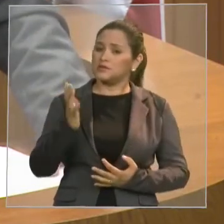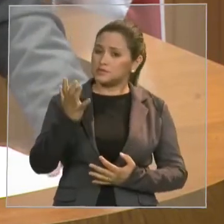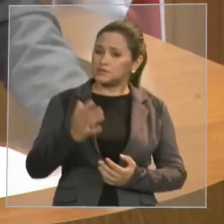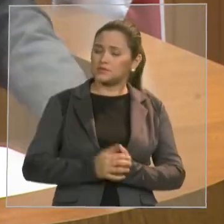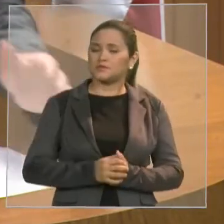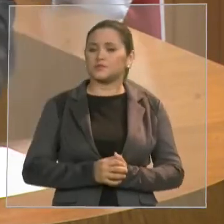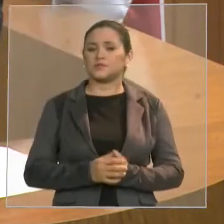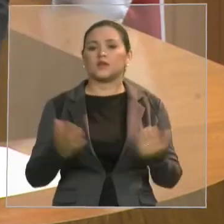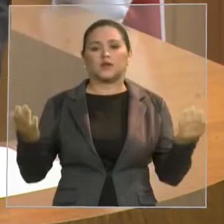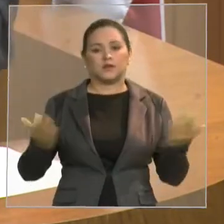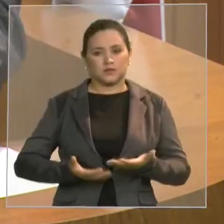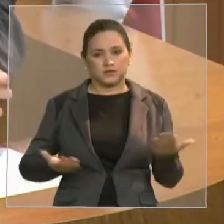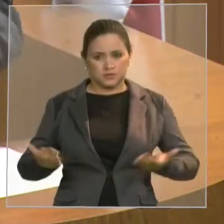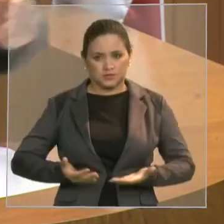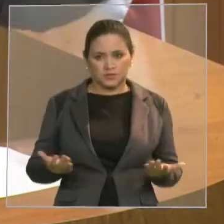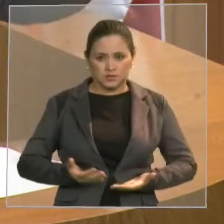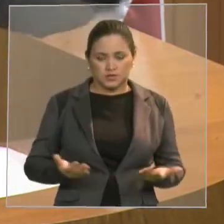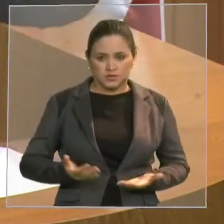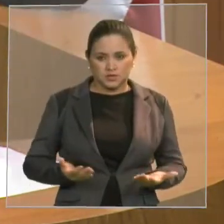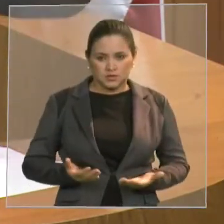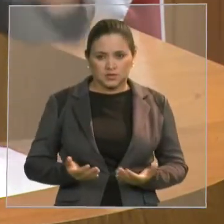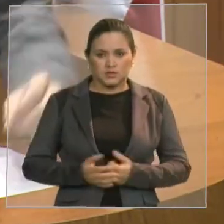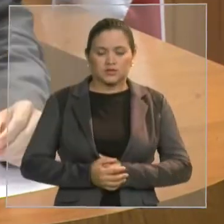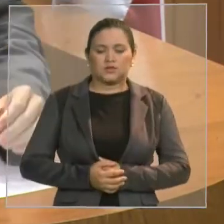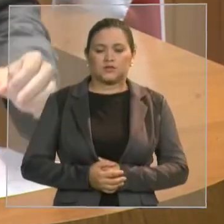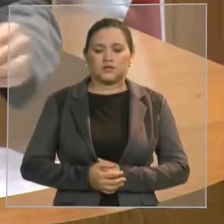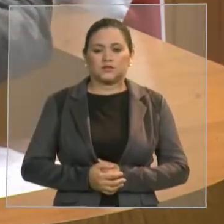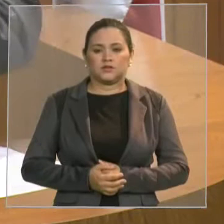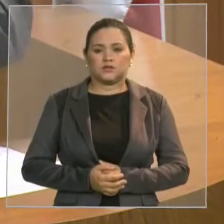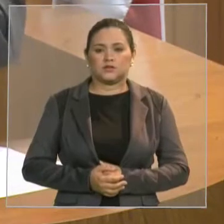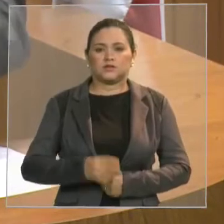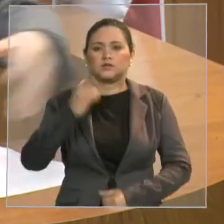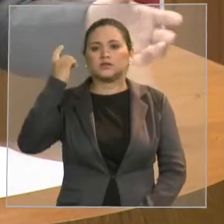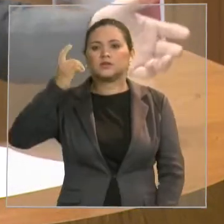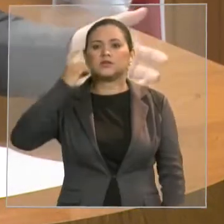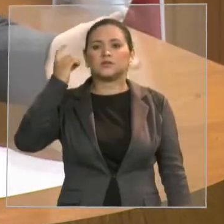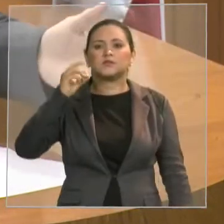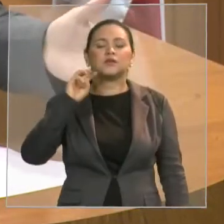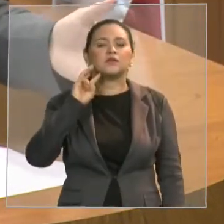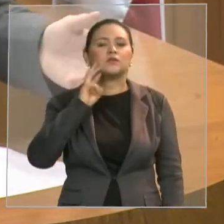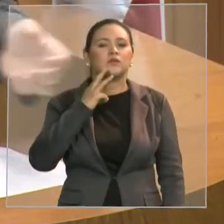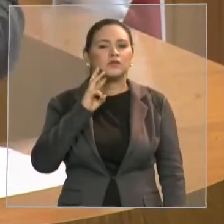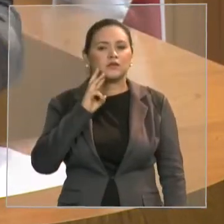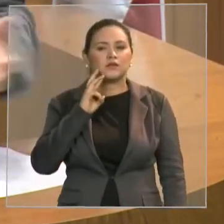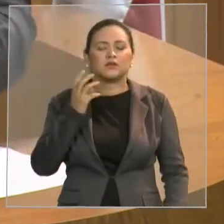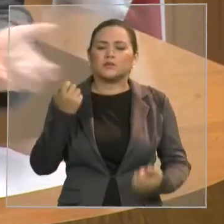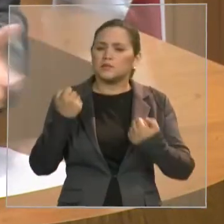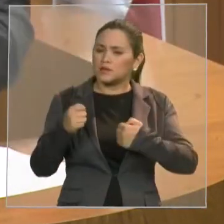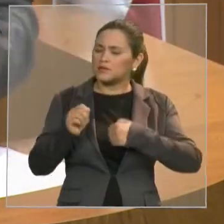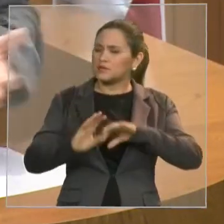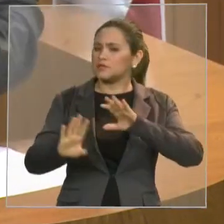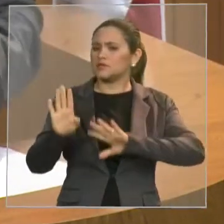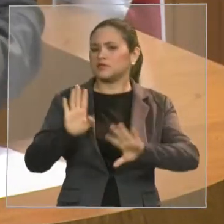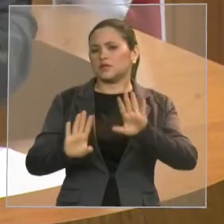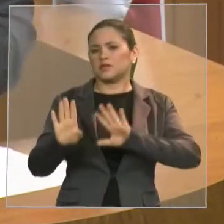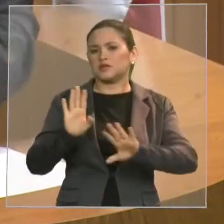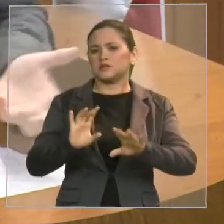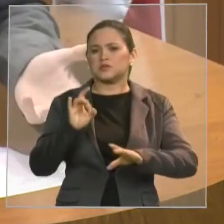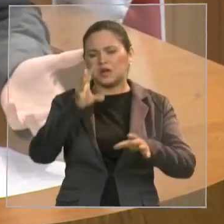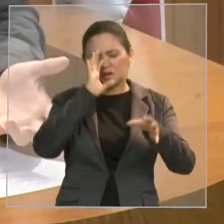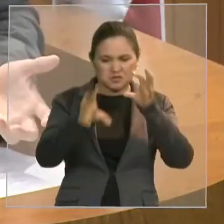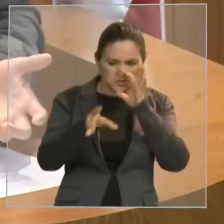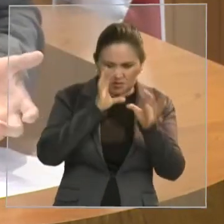que hoje, isso no pronunciamento, abre aspas, deputado Wellington, simplesmente não fazer a crítica pela crítica, ou como de costume,